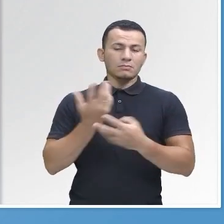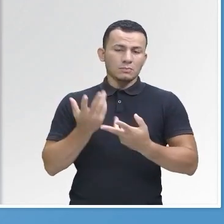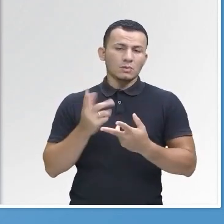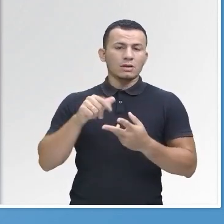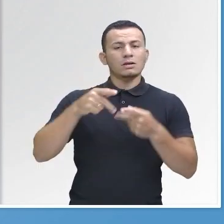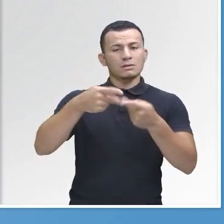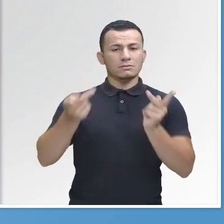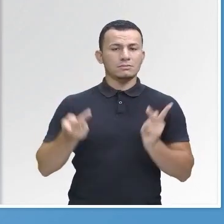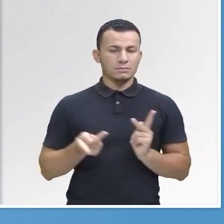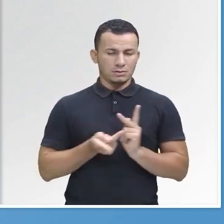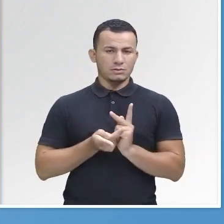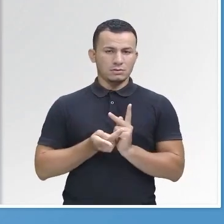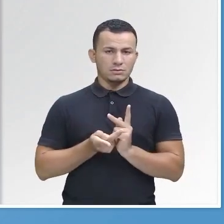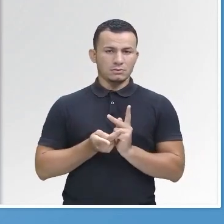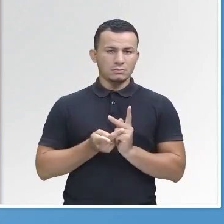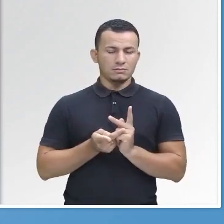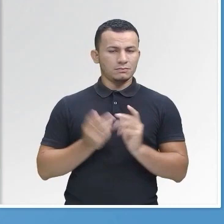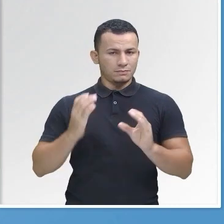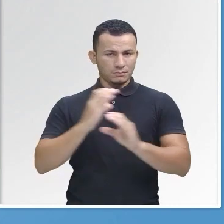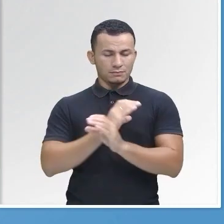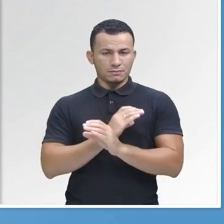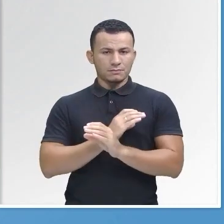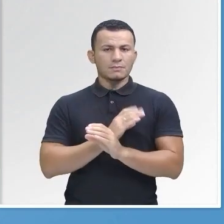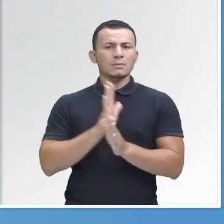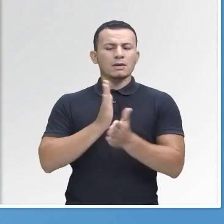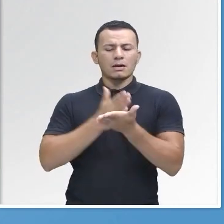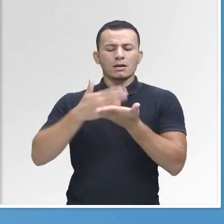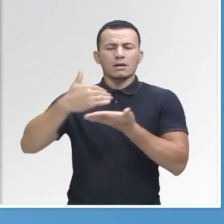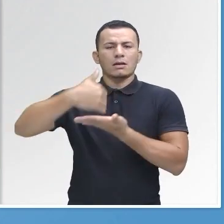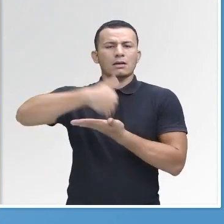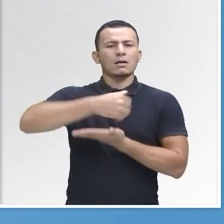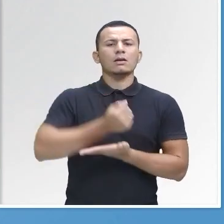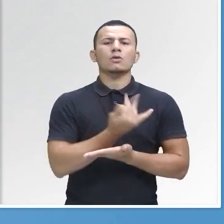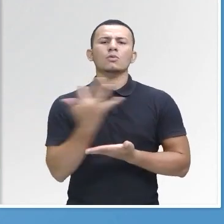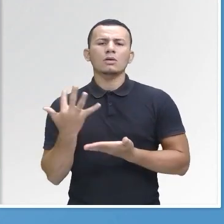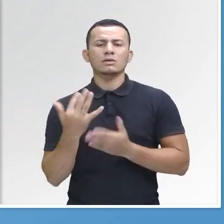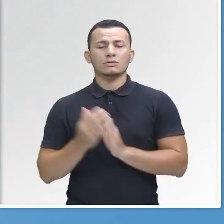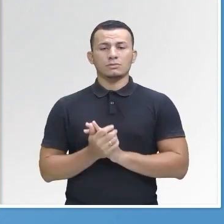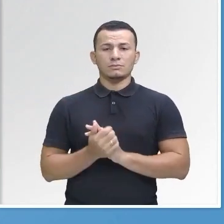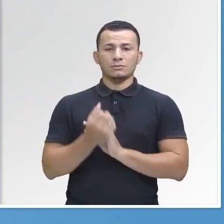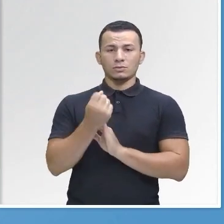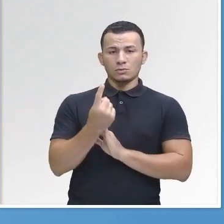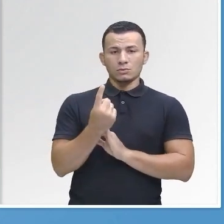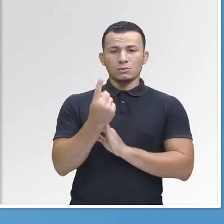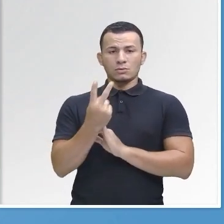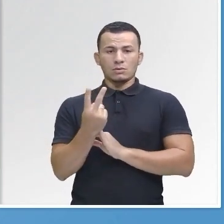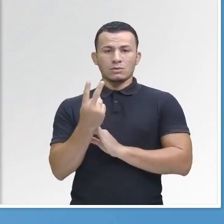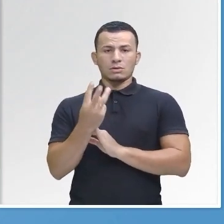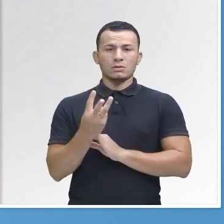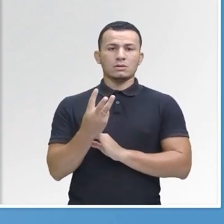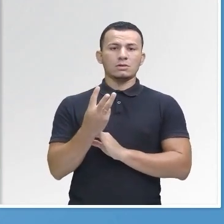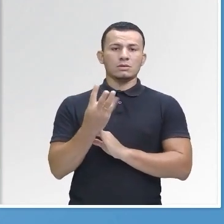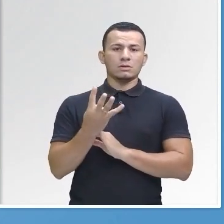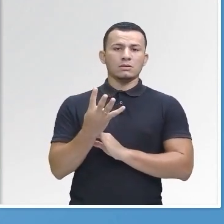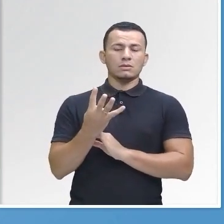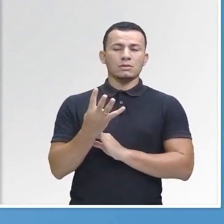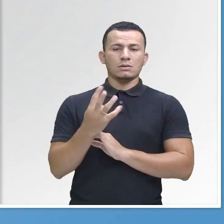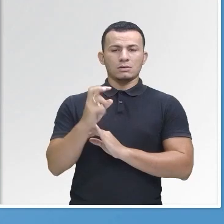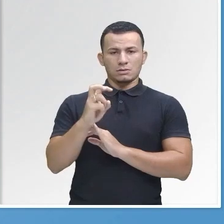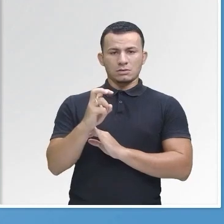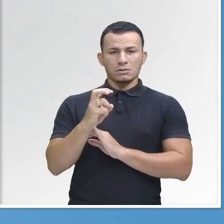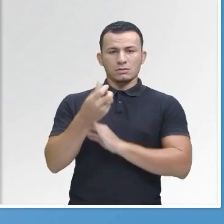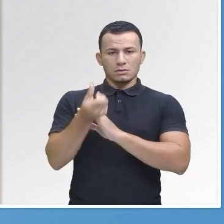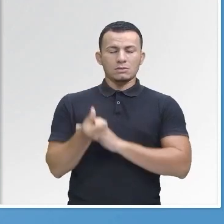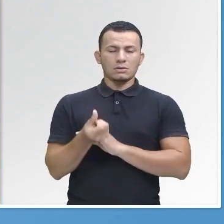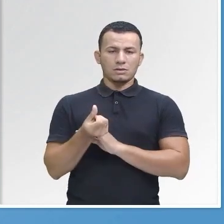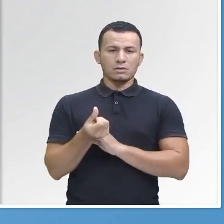a pizza. Quantos pedaços tem a pizza? 1, 2, 3, 4, 5,